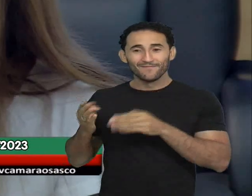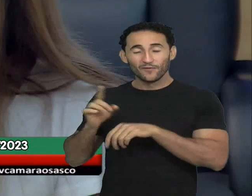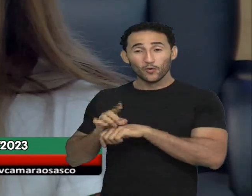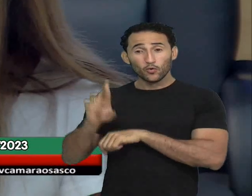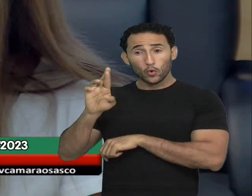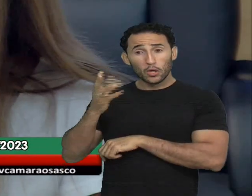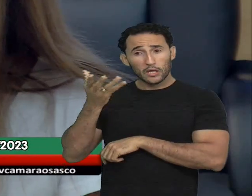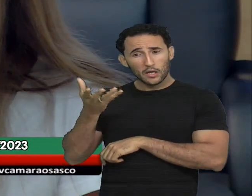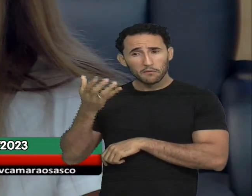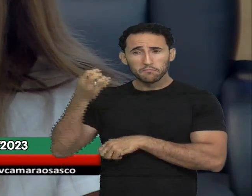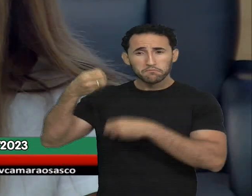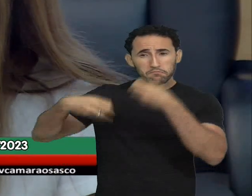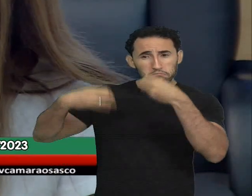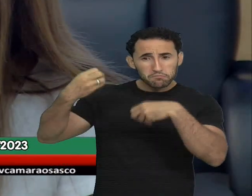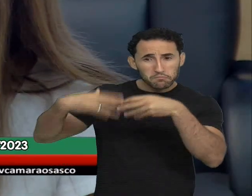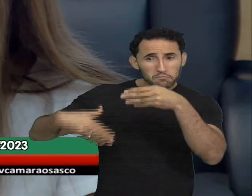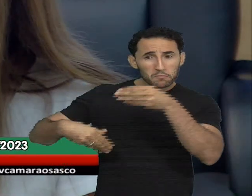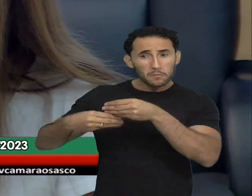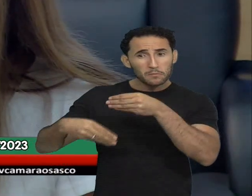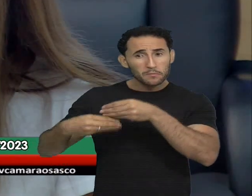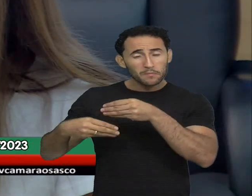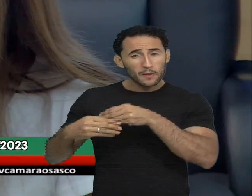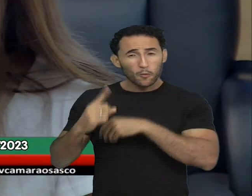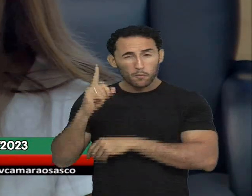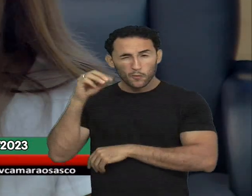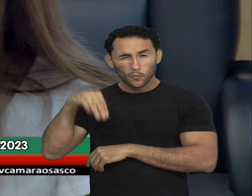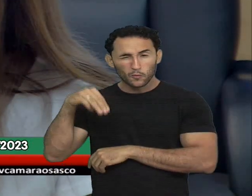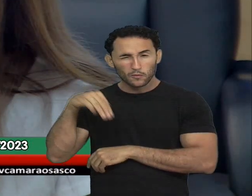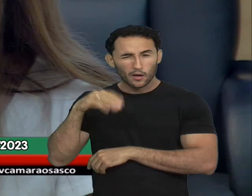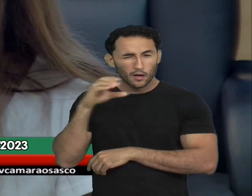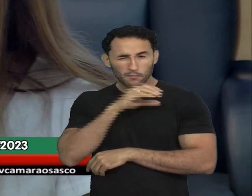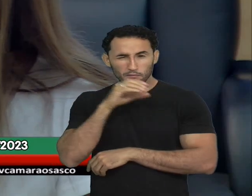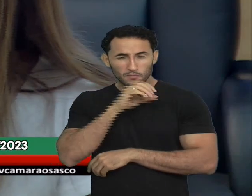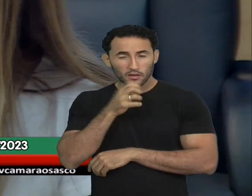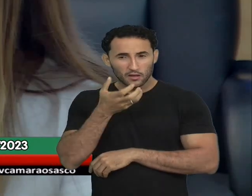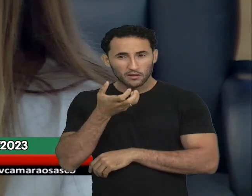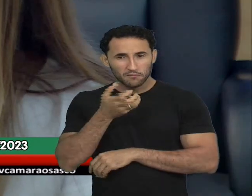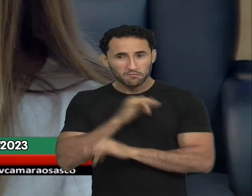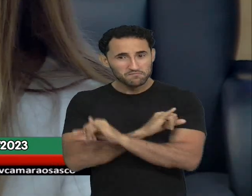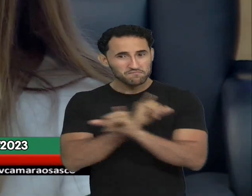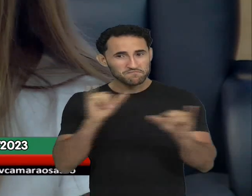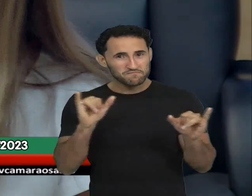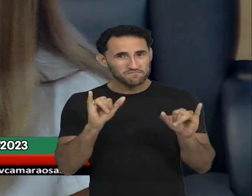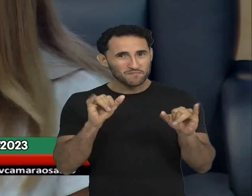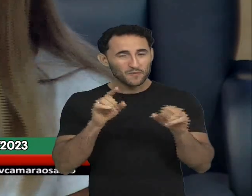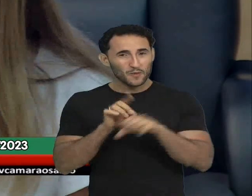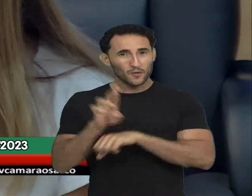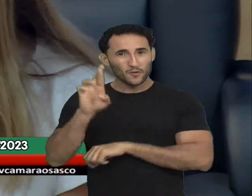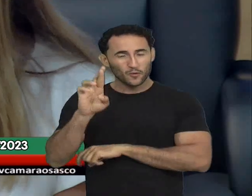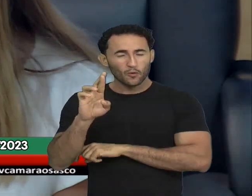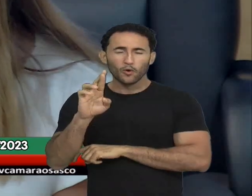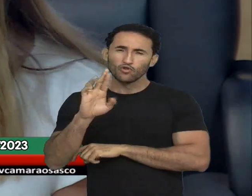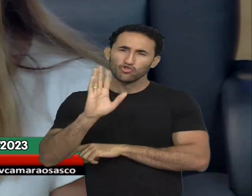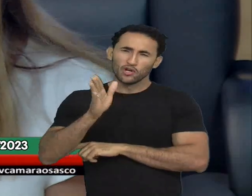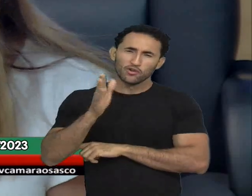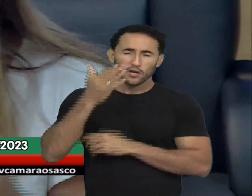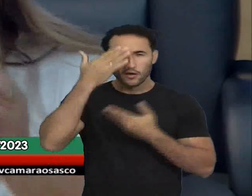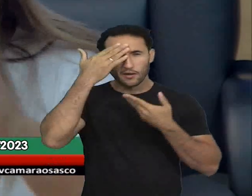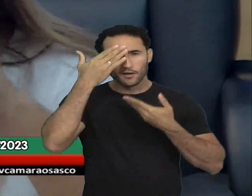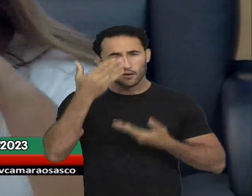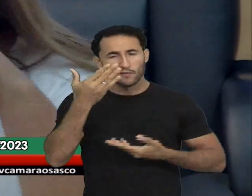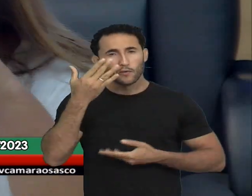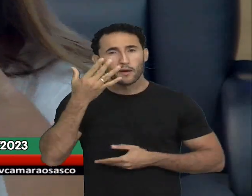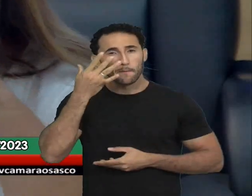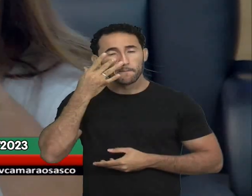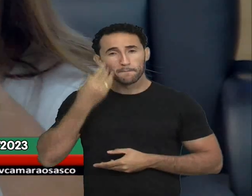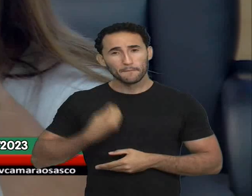quiser fazer o uso aí de 1 minutinho para poder dar os finalmente. Doutor, quero agradecer também a presença